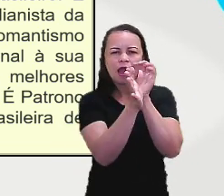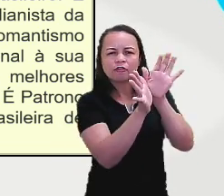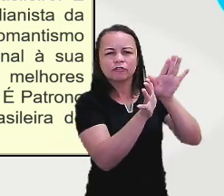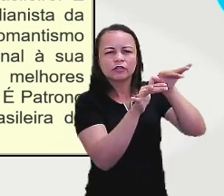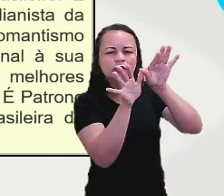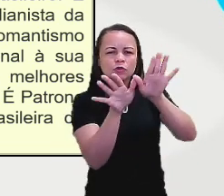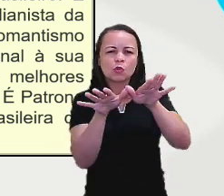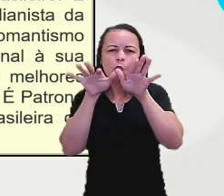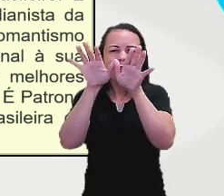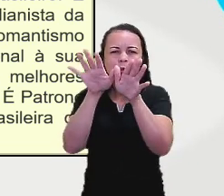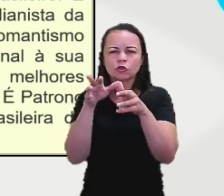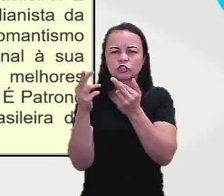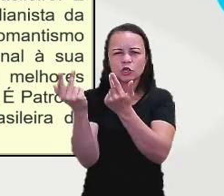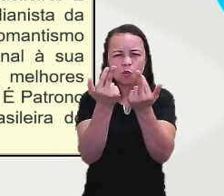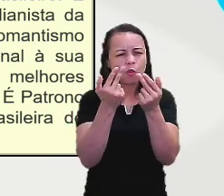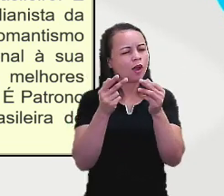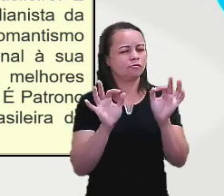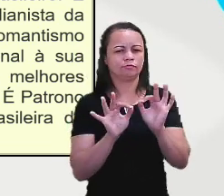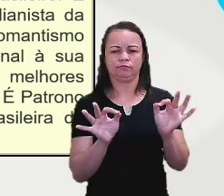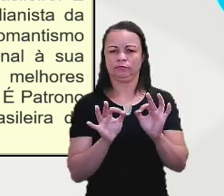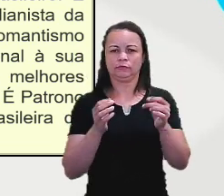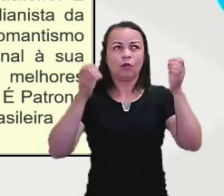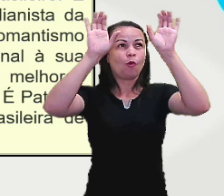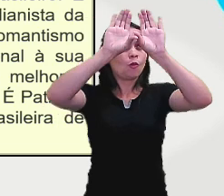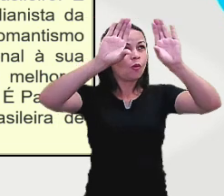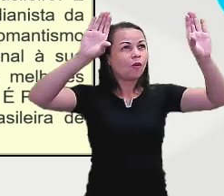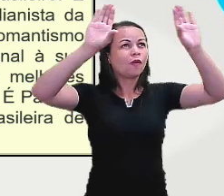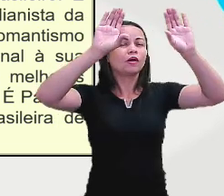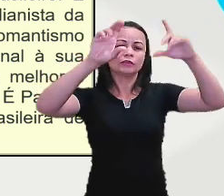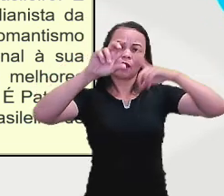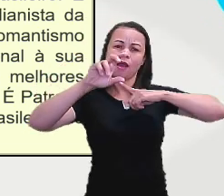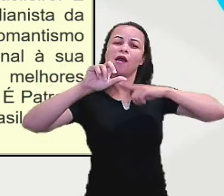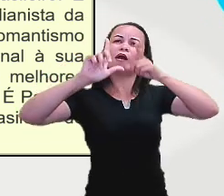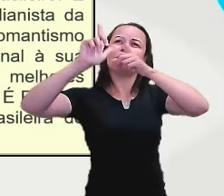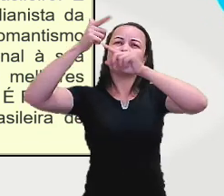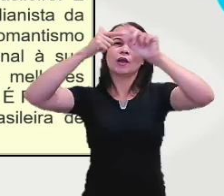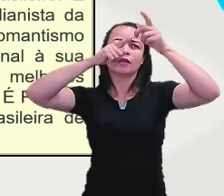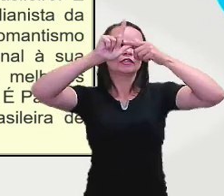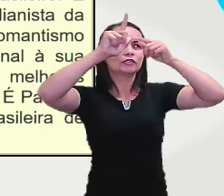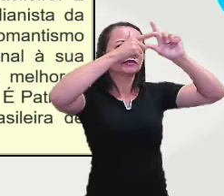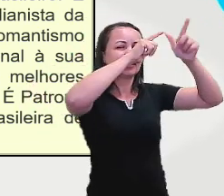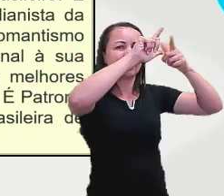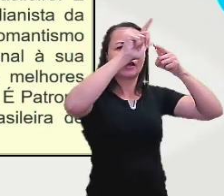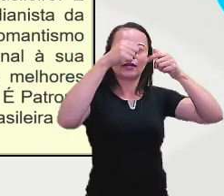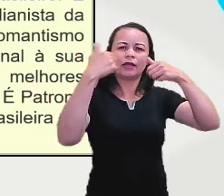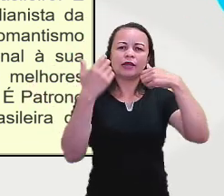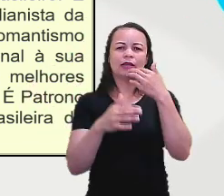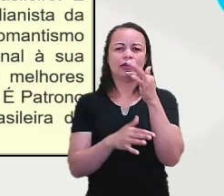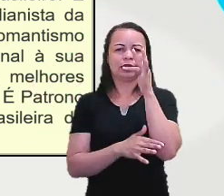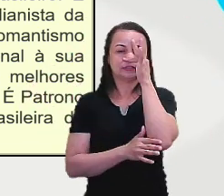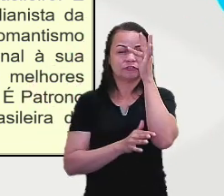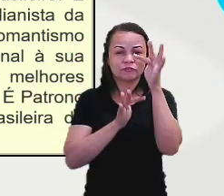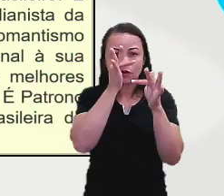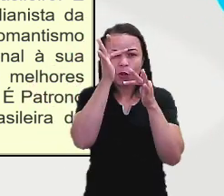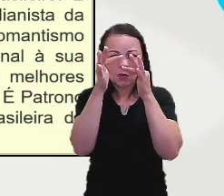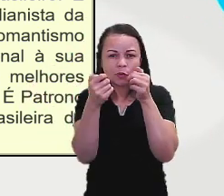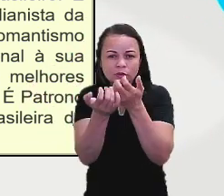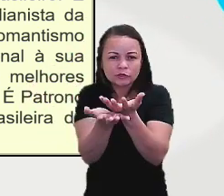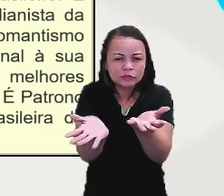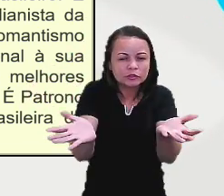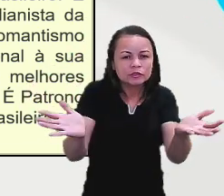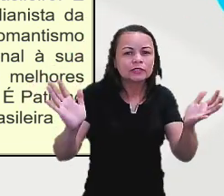lá. Nosso céu tem mais estrelas, nossas várzeas têm mais flores.